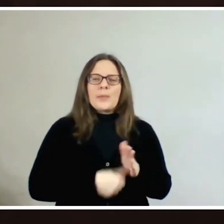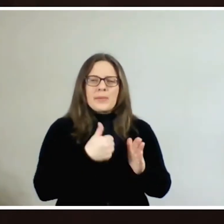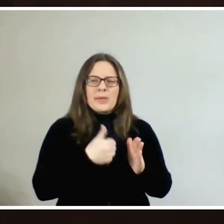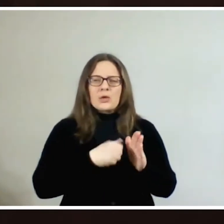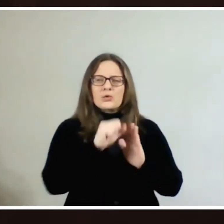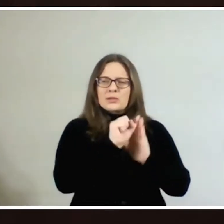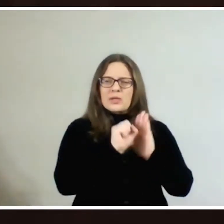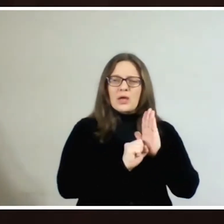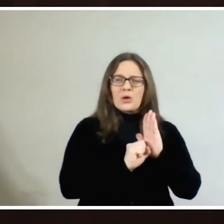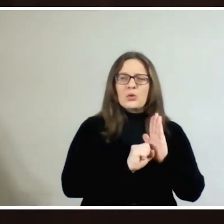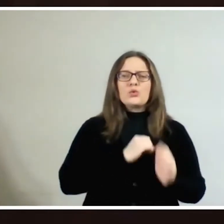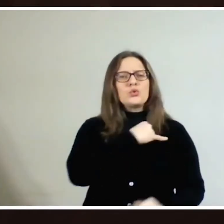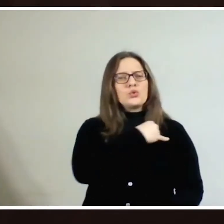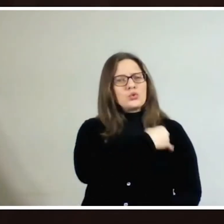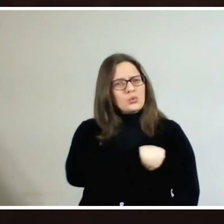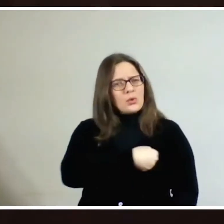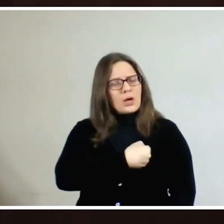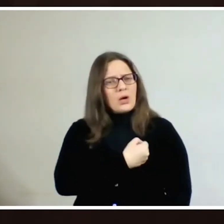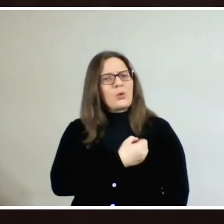redes